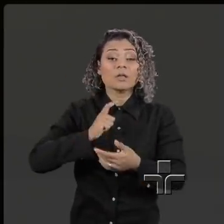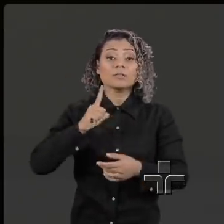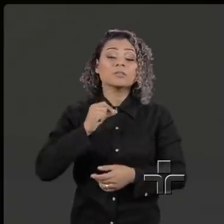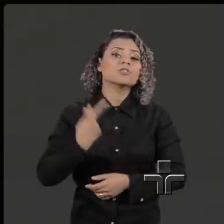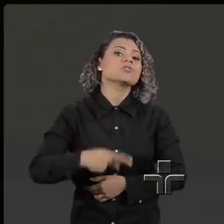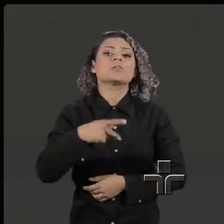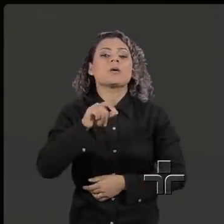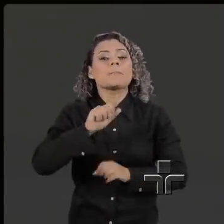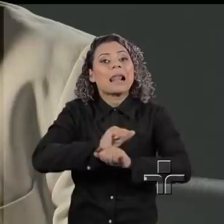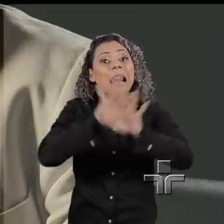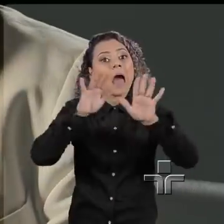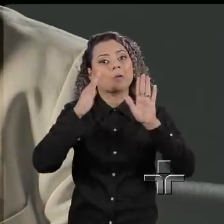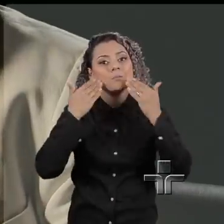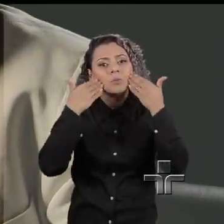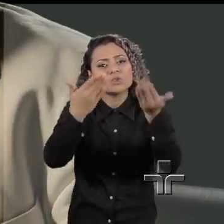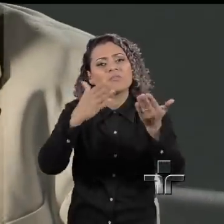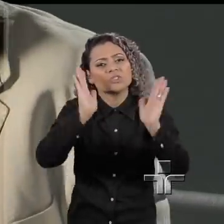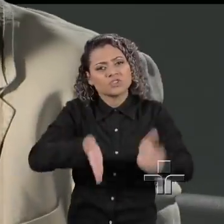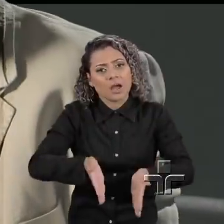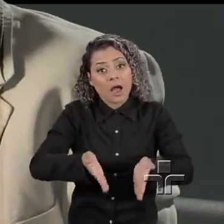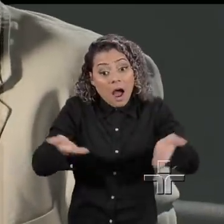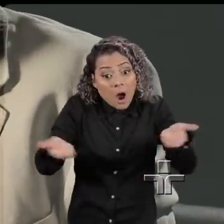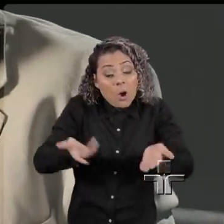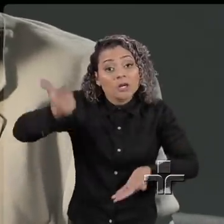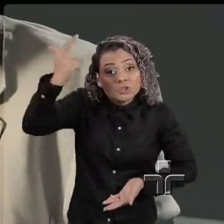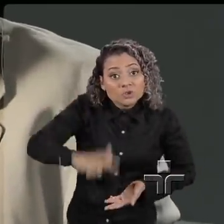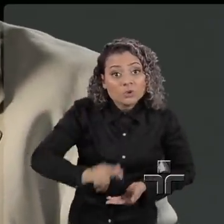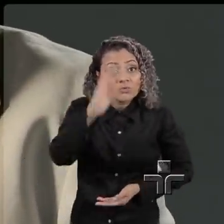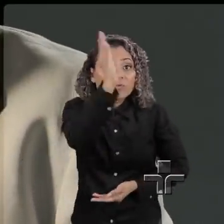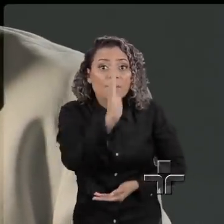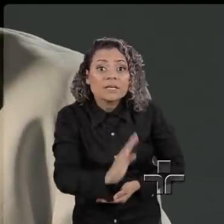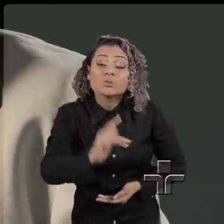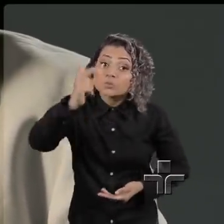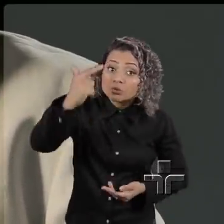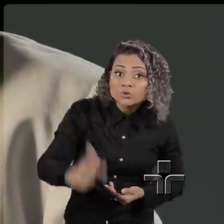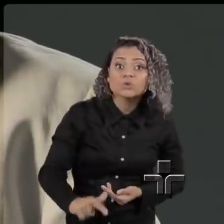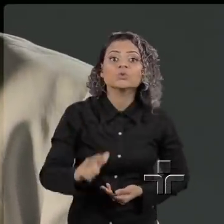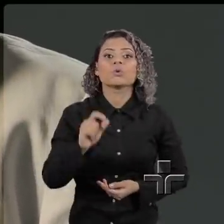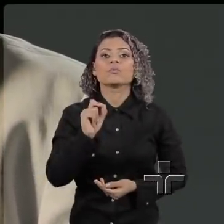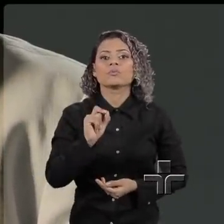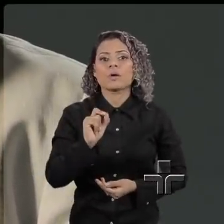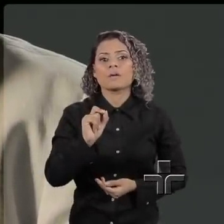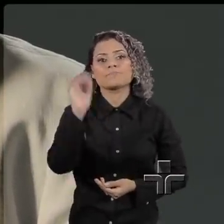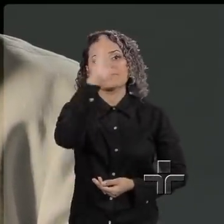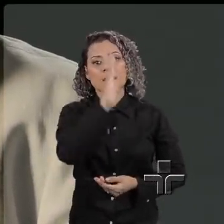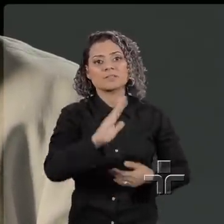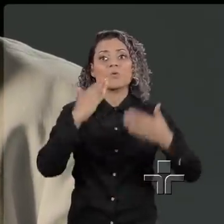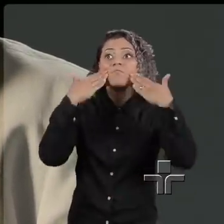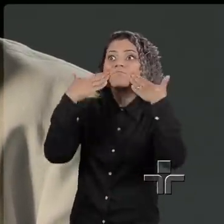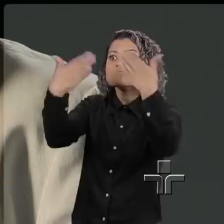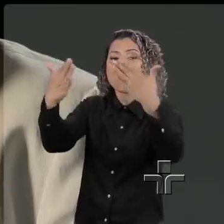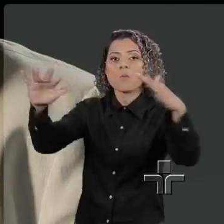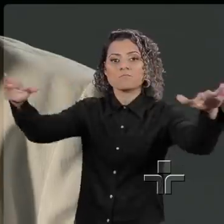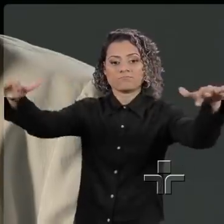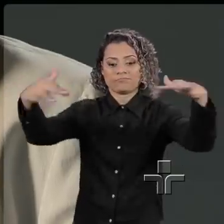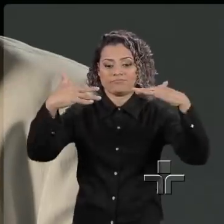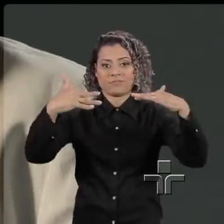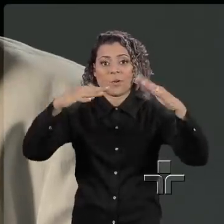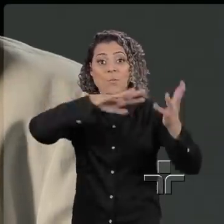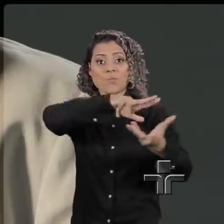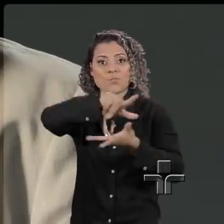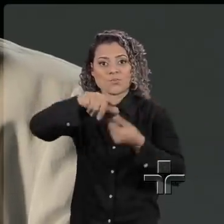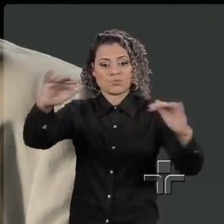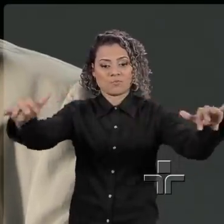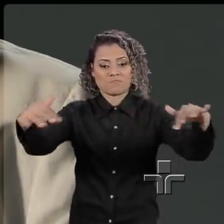internacional de forma muito clara. Agora, de novo, o Brasil está de novo colocado num cenário internacional político de forma muito clara, que